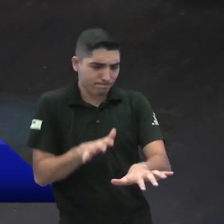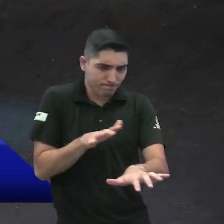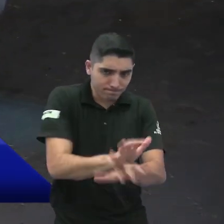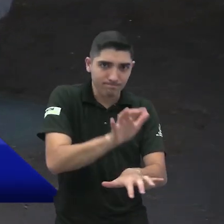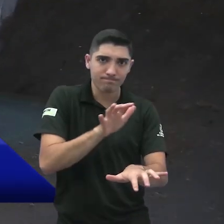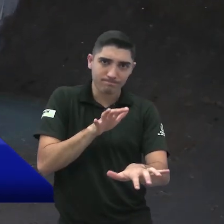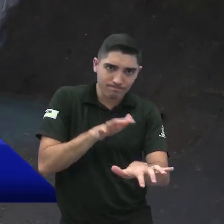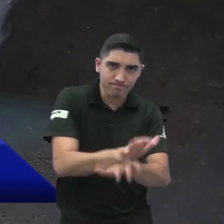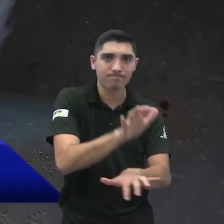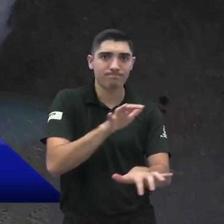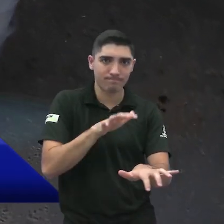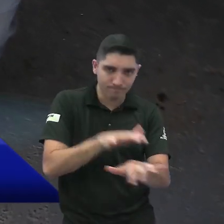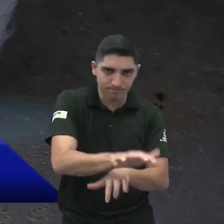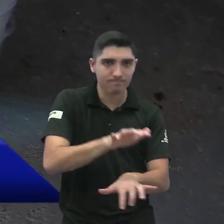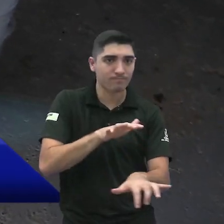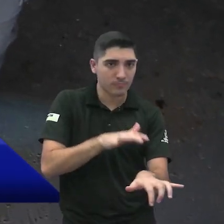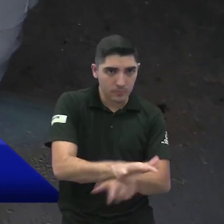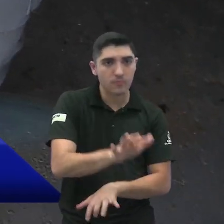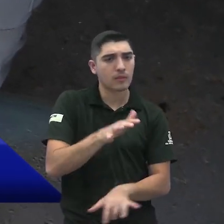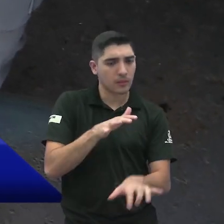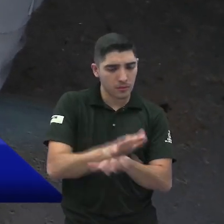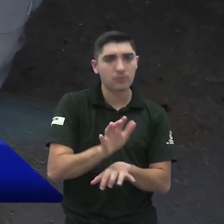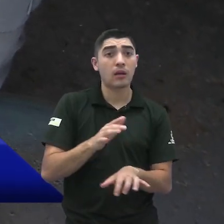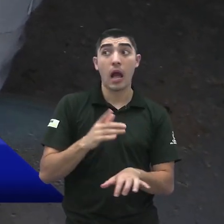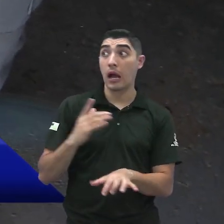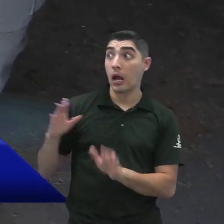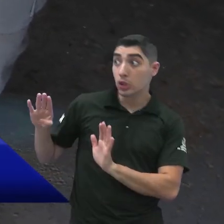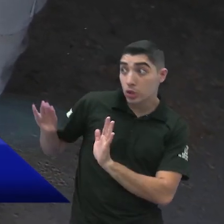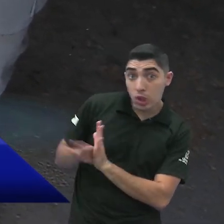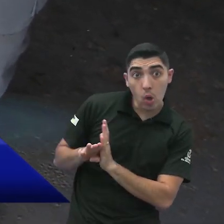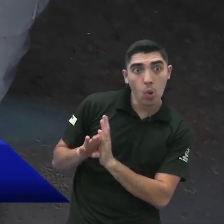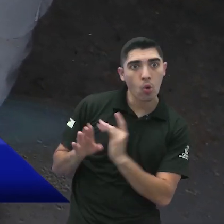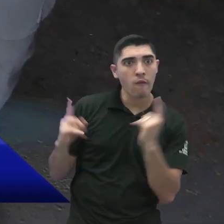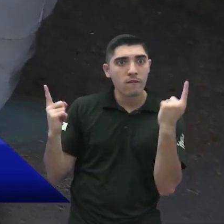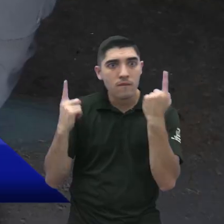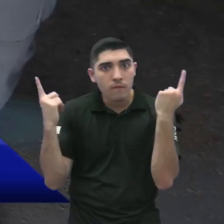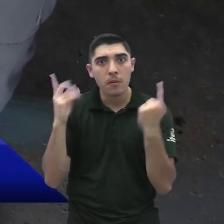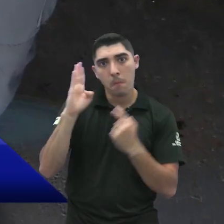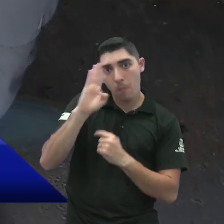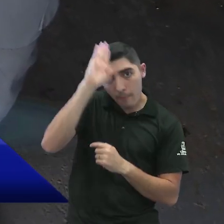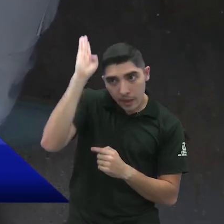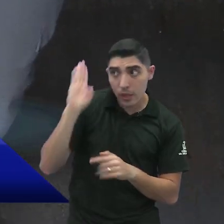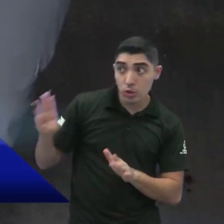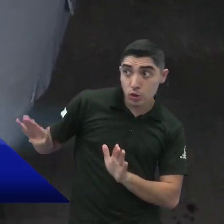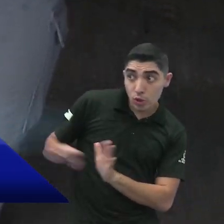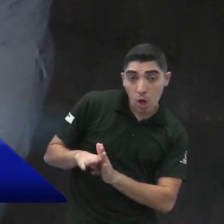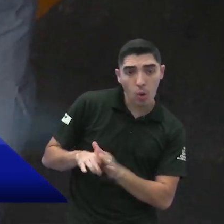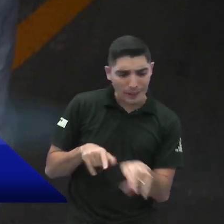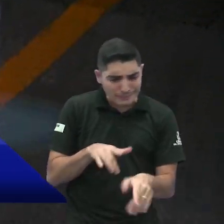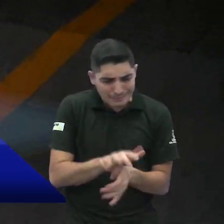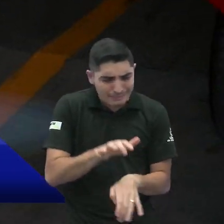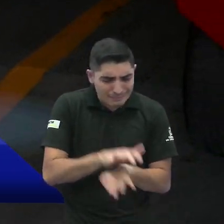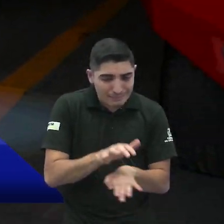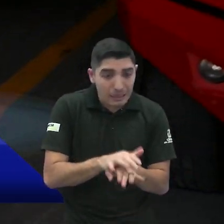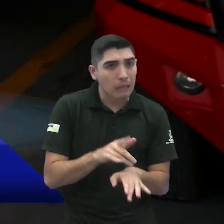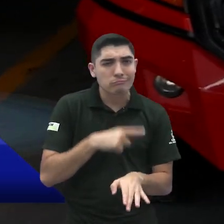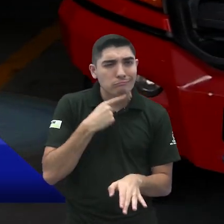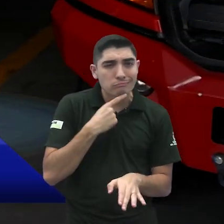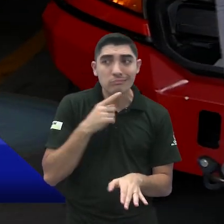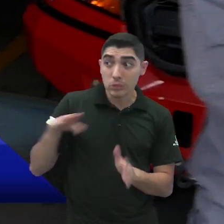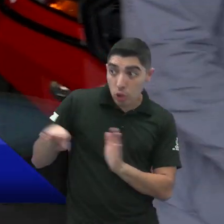com energia, e esse ciclo ele vai se repetir até a ajuda chegar ou até a criança